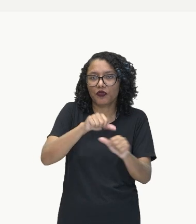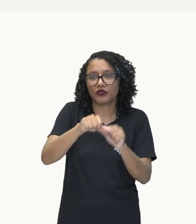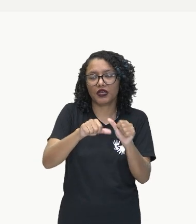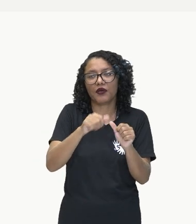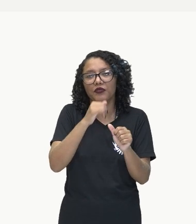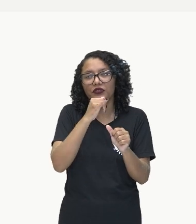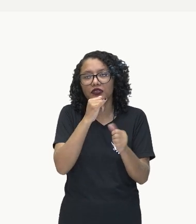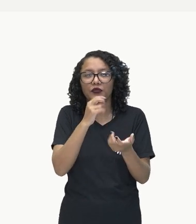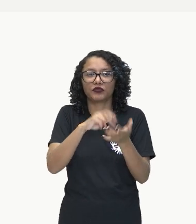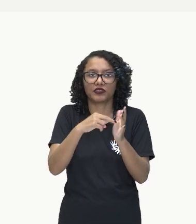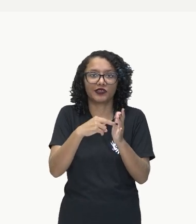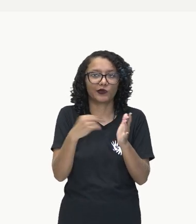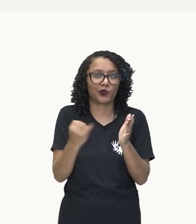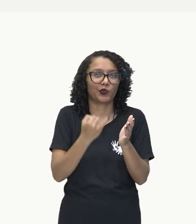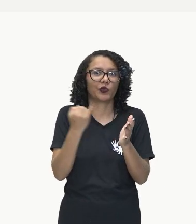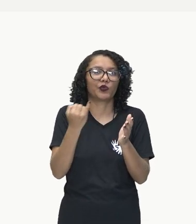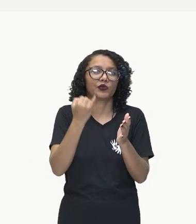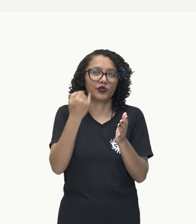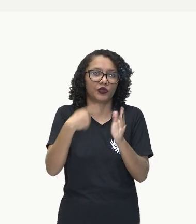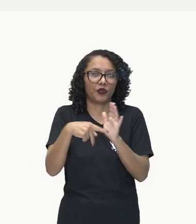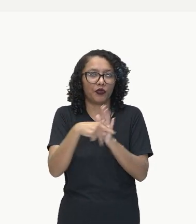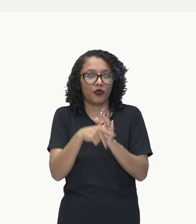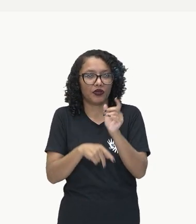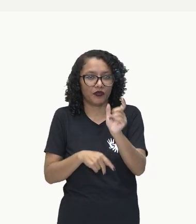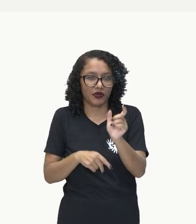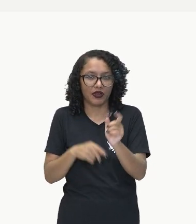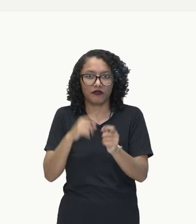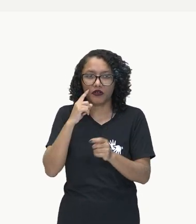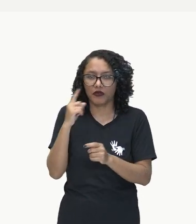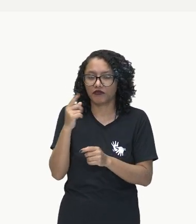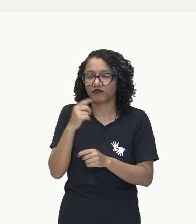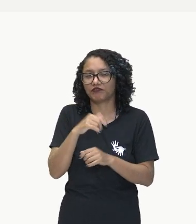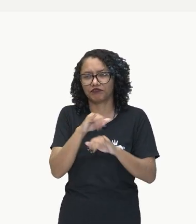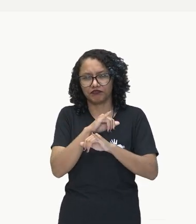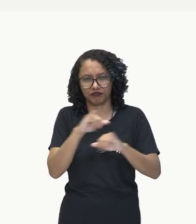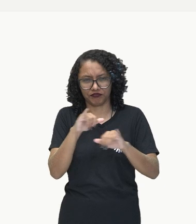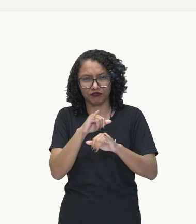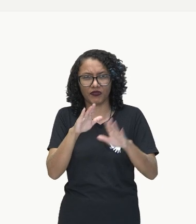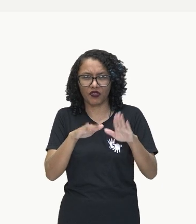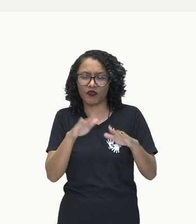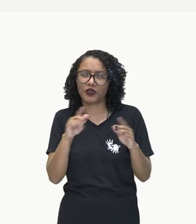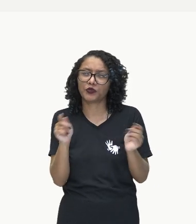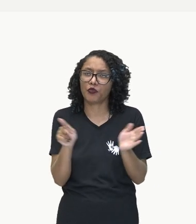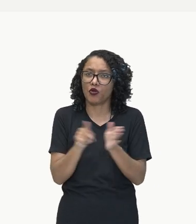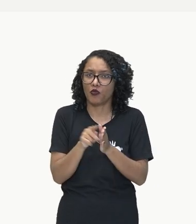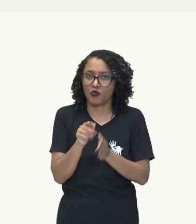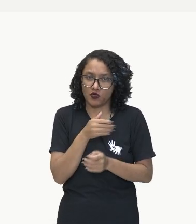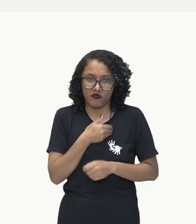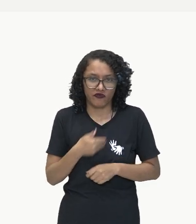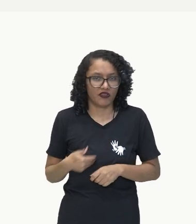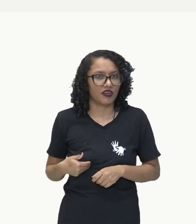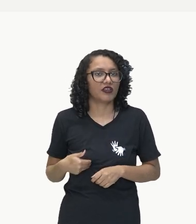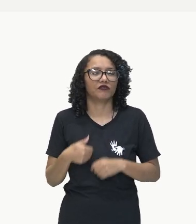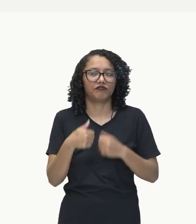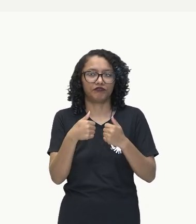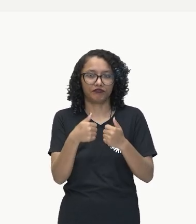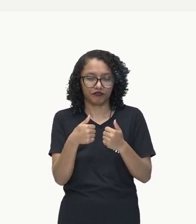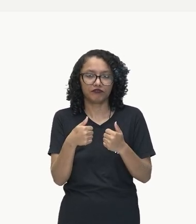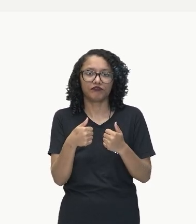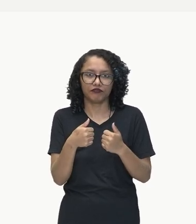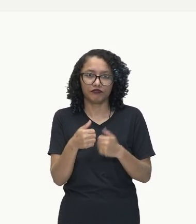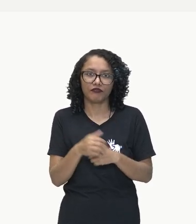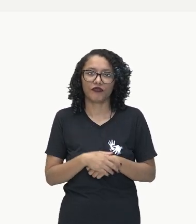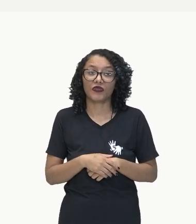importante. Aqui a gente tem uma espécie de propaganda, provavelmente governamental. A gente sabe que um dos grandes